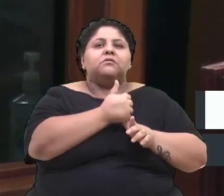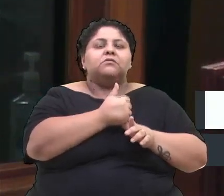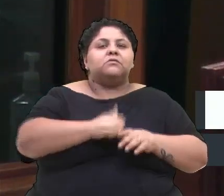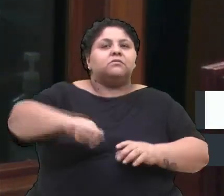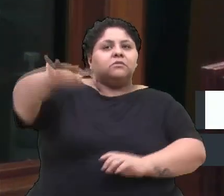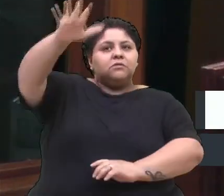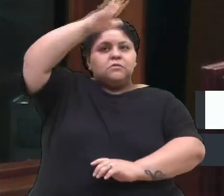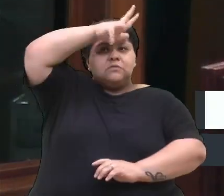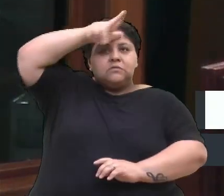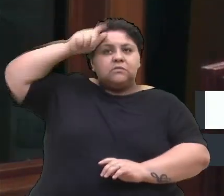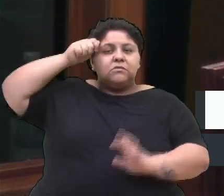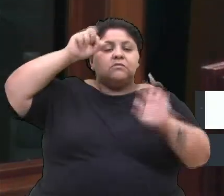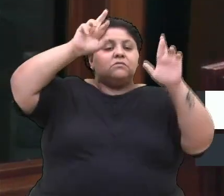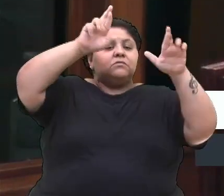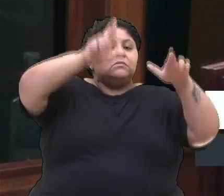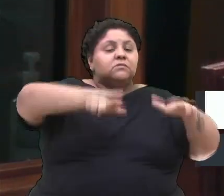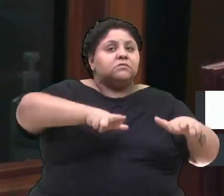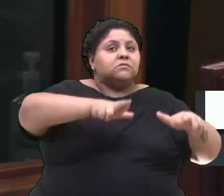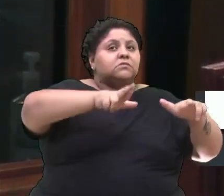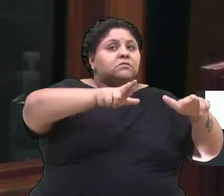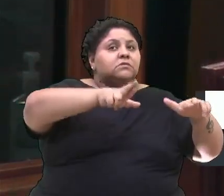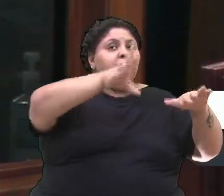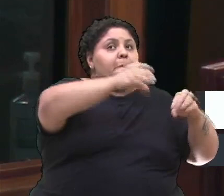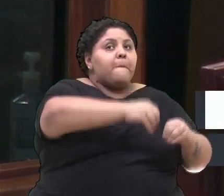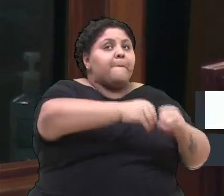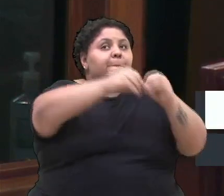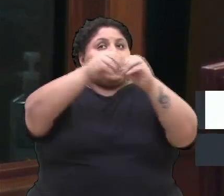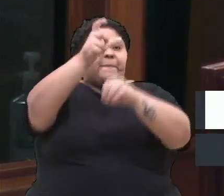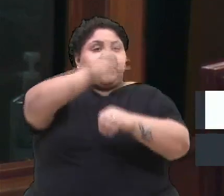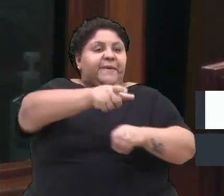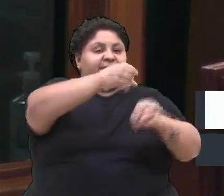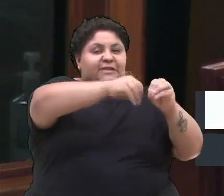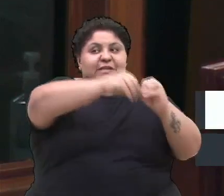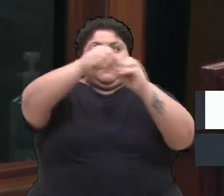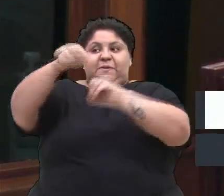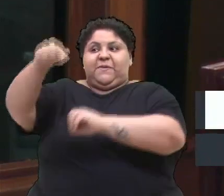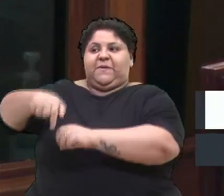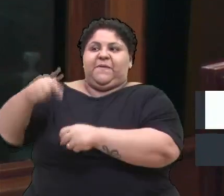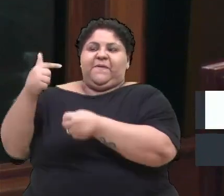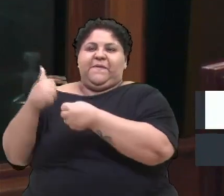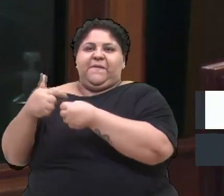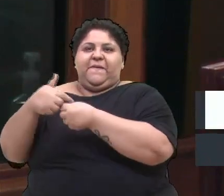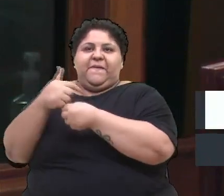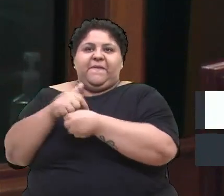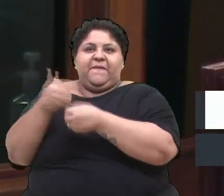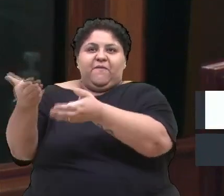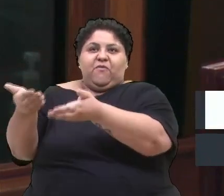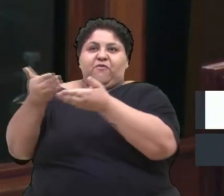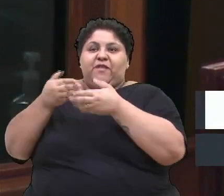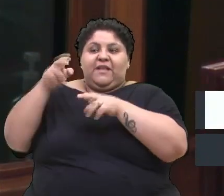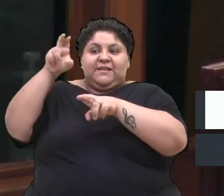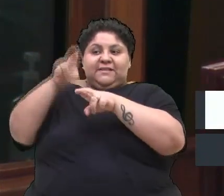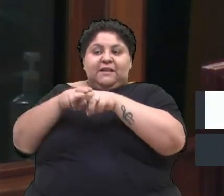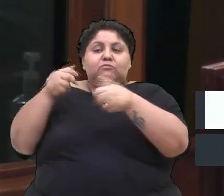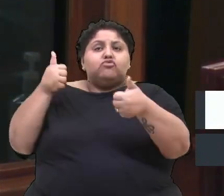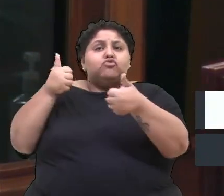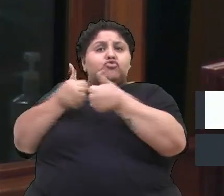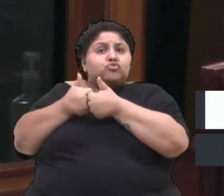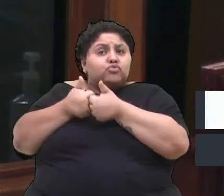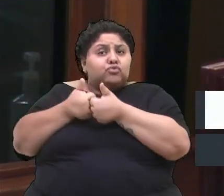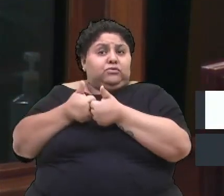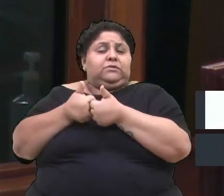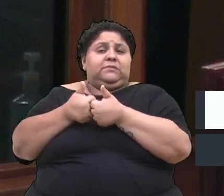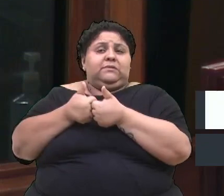da região mandam os pacientes para Caxias do Sul. Foram convidados para sentarmos na mesma mesa, para